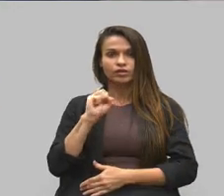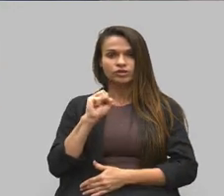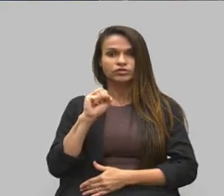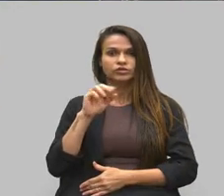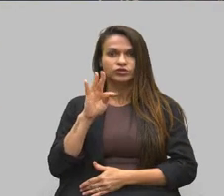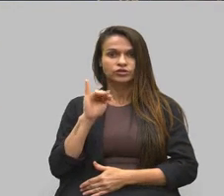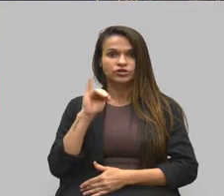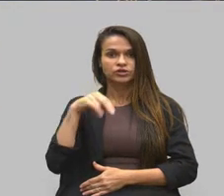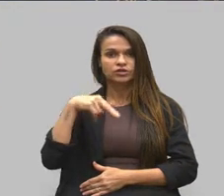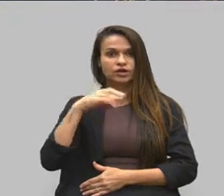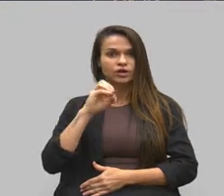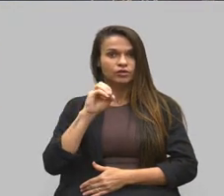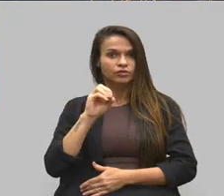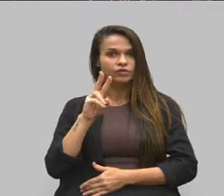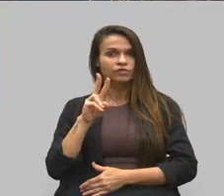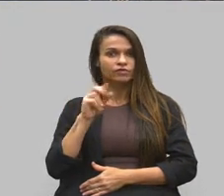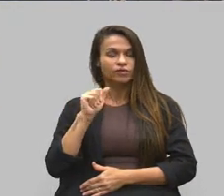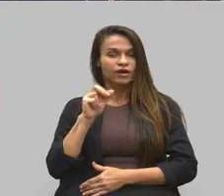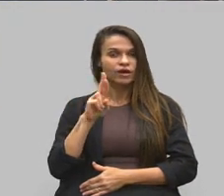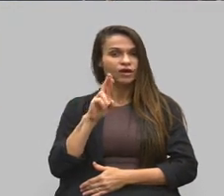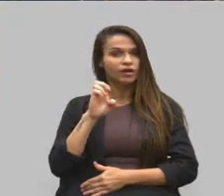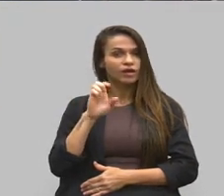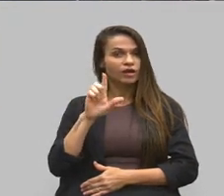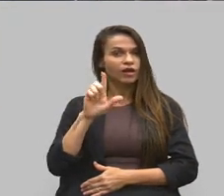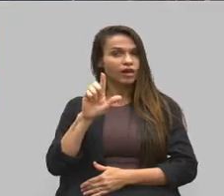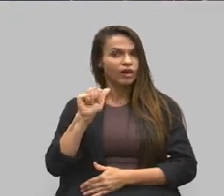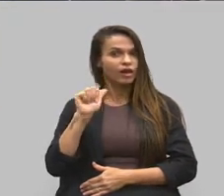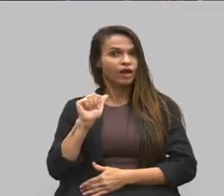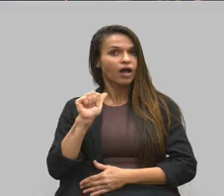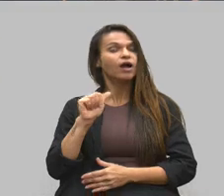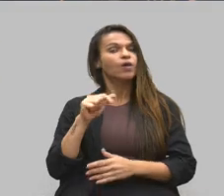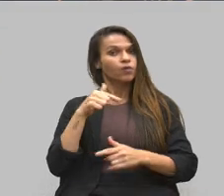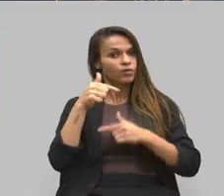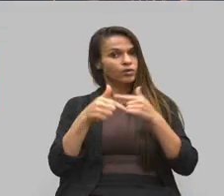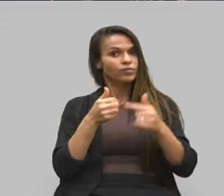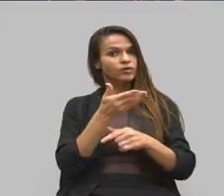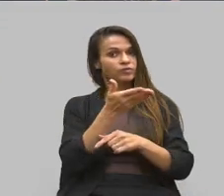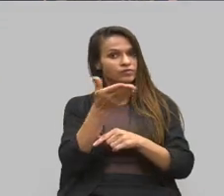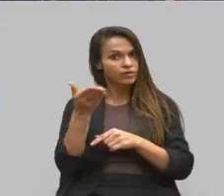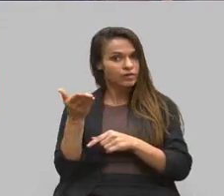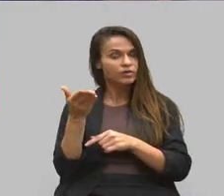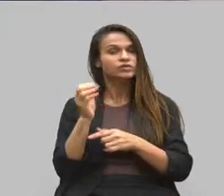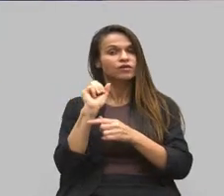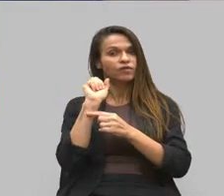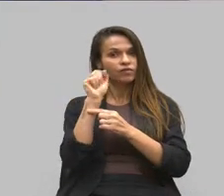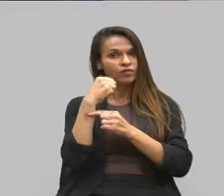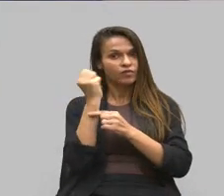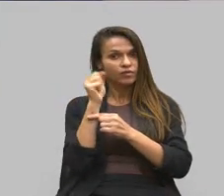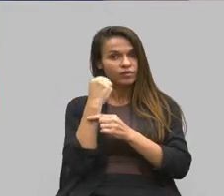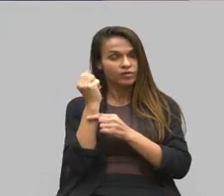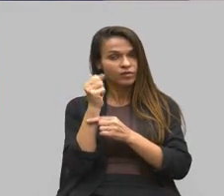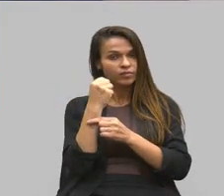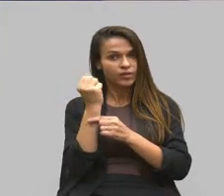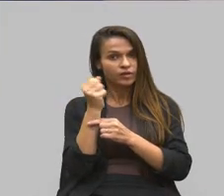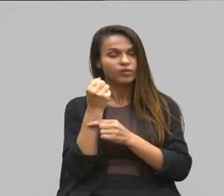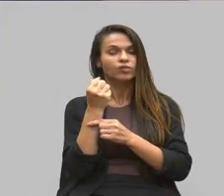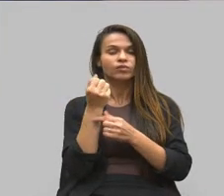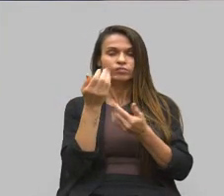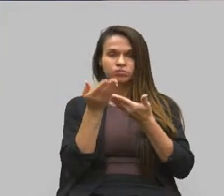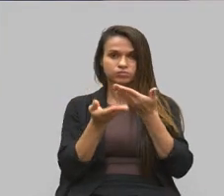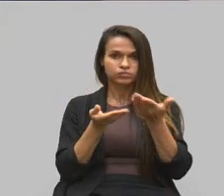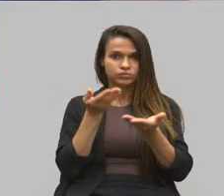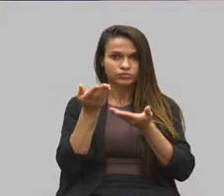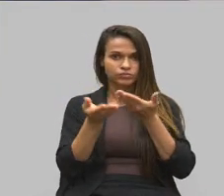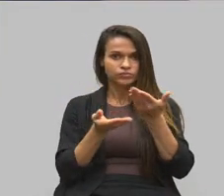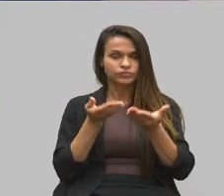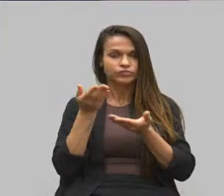lá o trabalho de vocês fisioterapeutas e terapeutas ocupacionais é